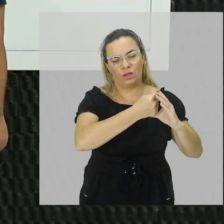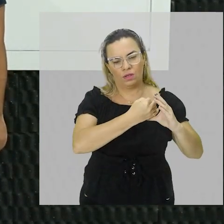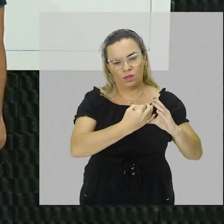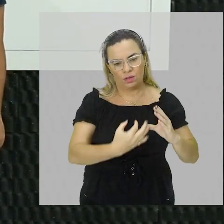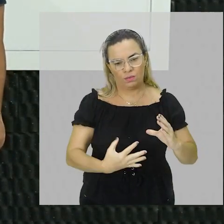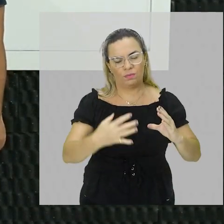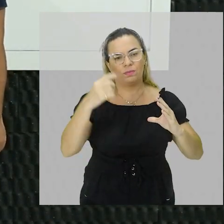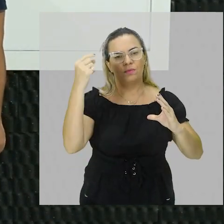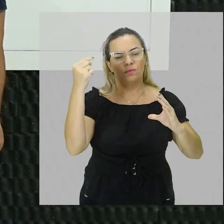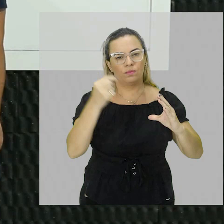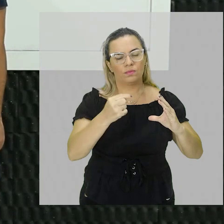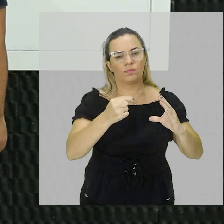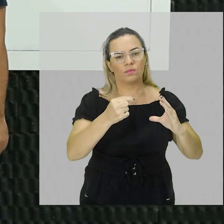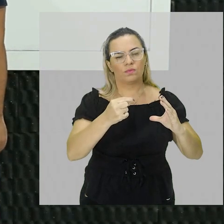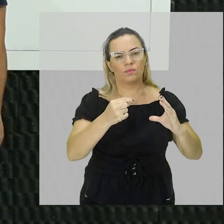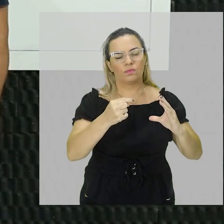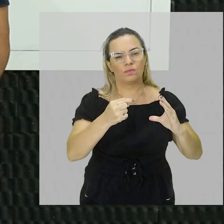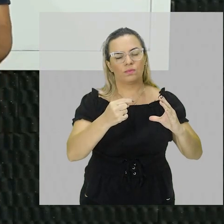características, né,